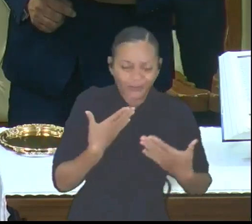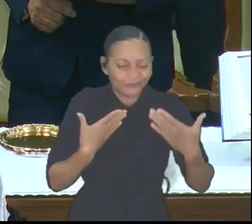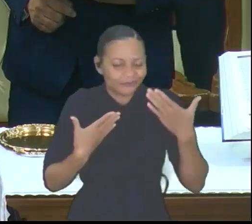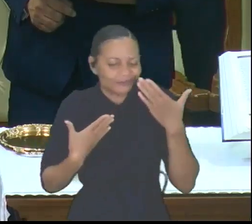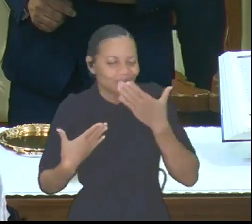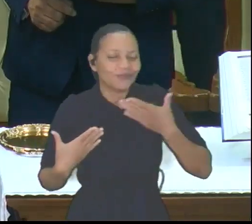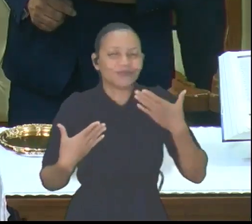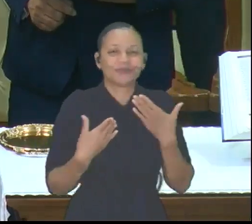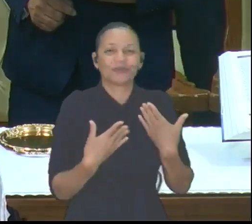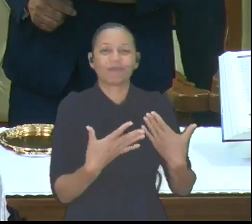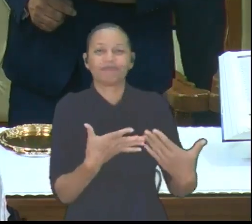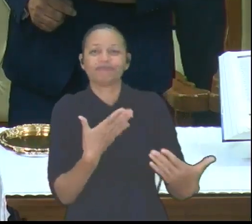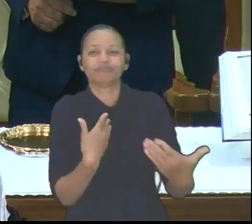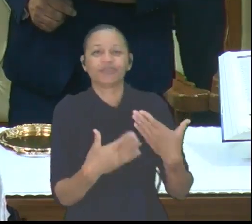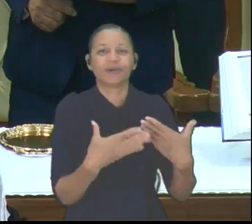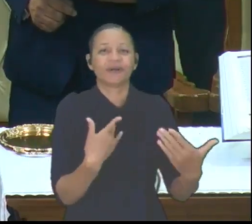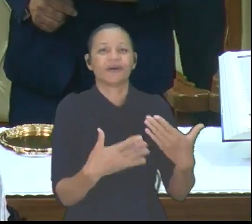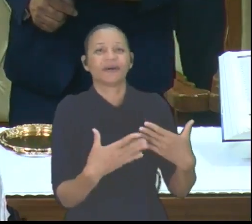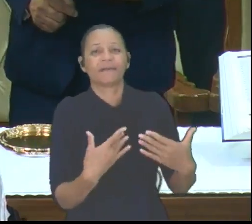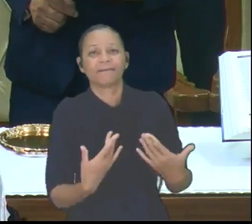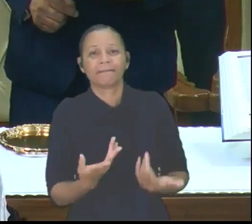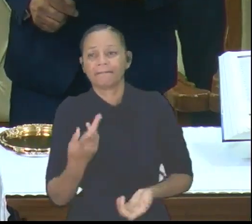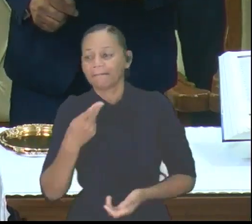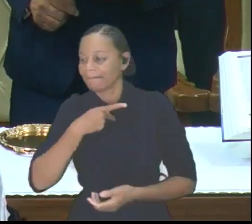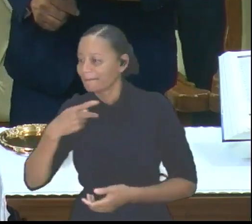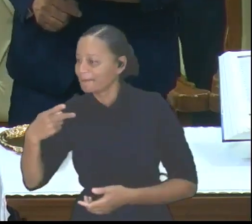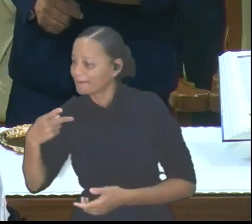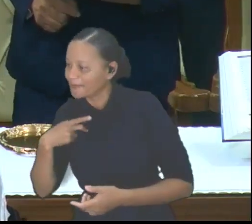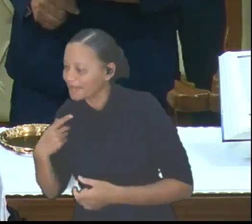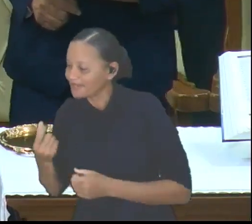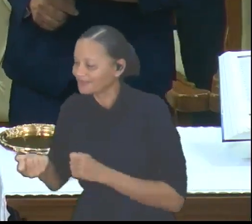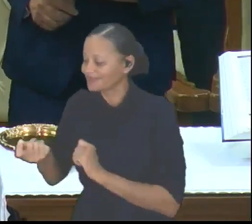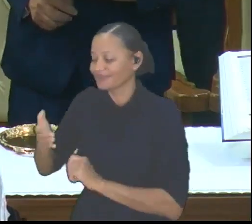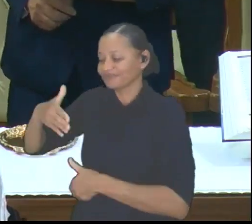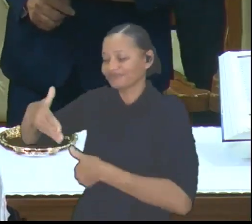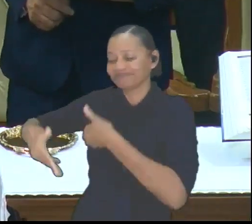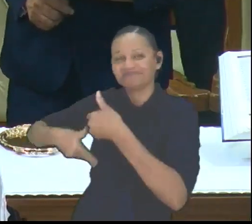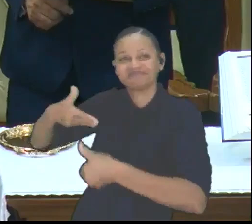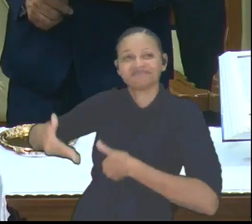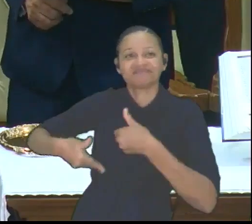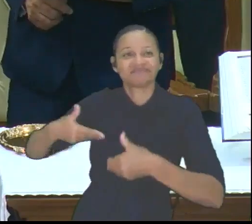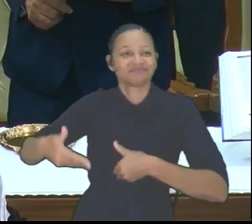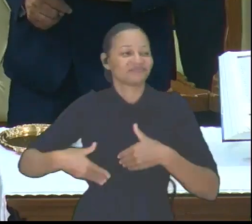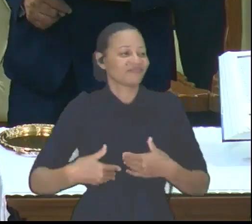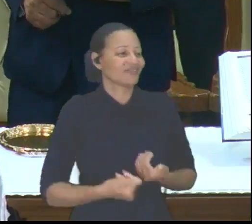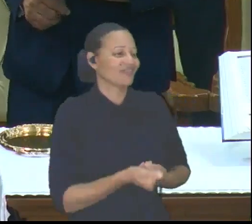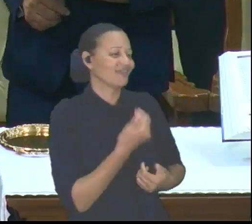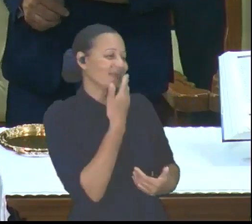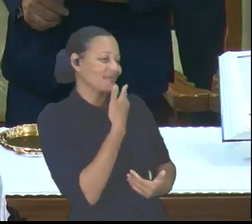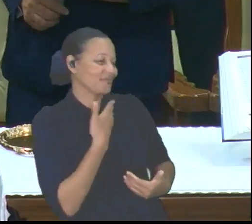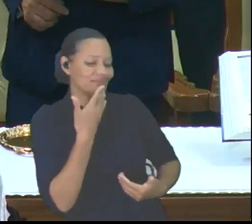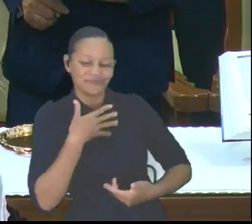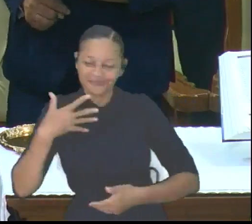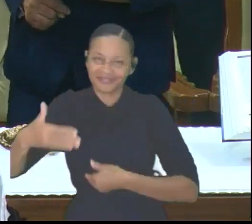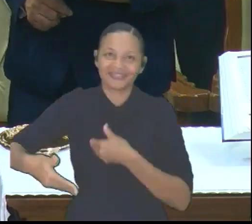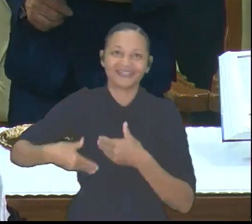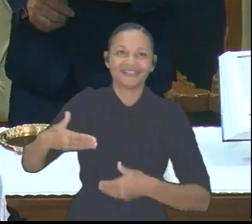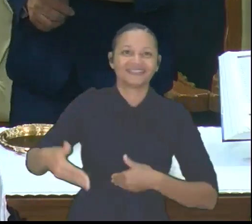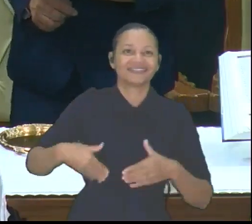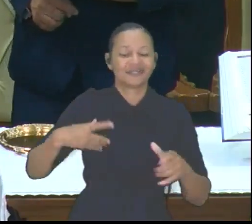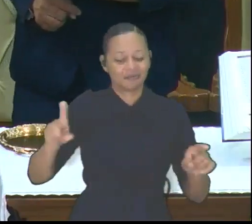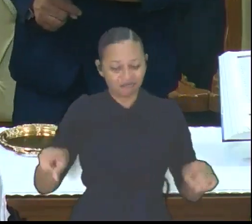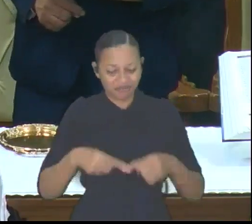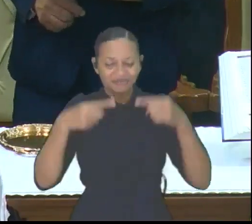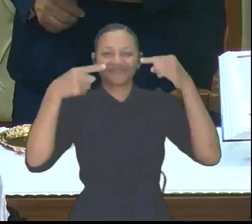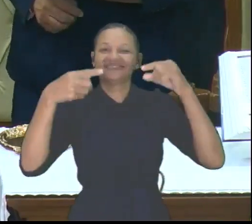se comunica de uma maneira doce e o pastor nos faz gracejos. Aí fica um ambiente maravilhoso, né?